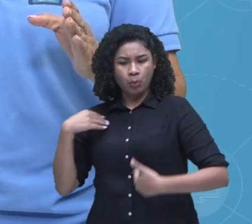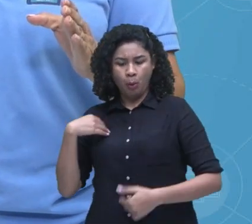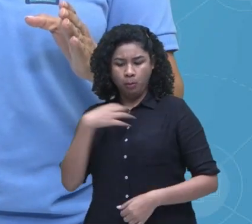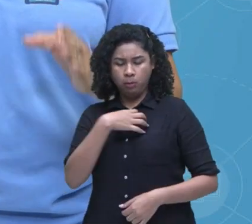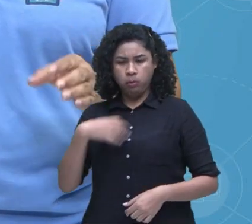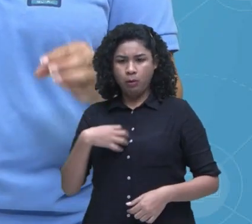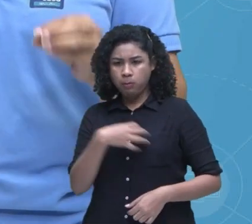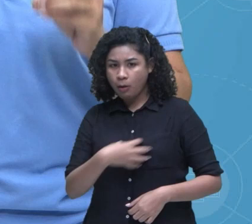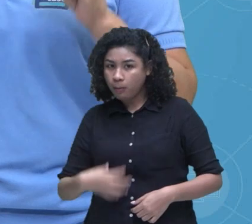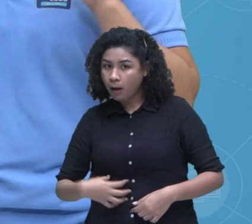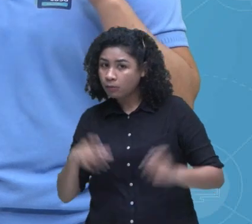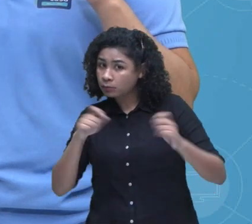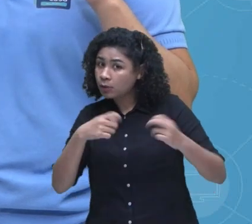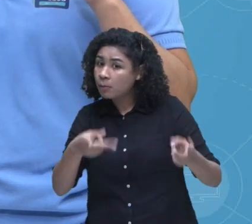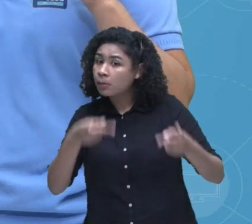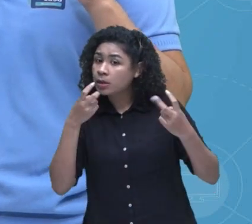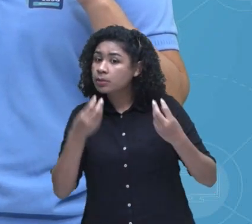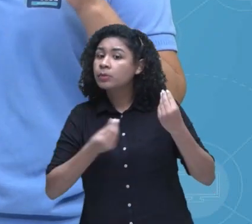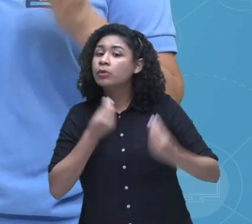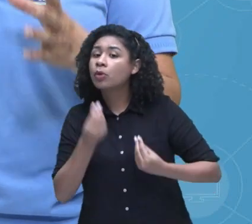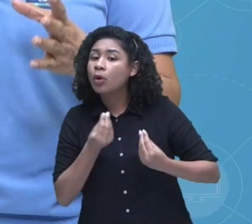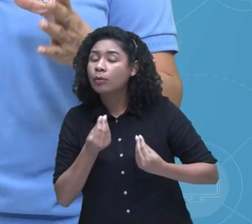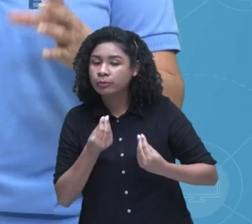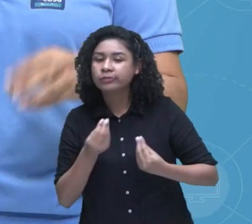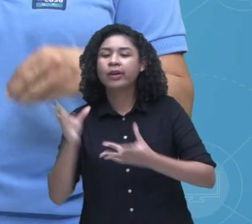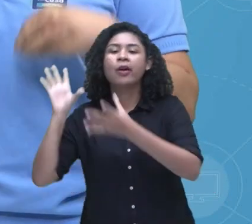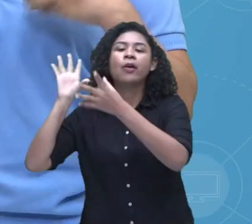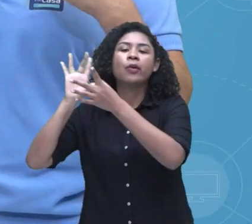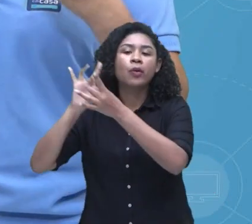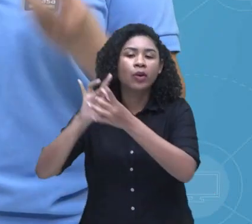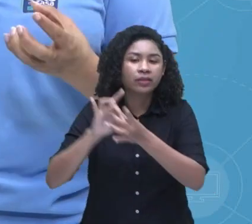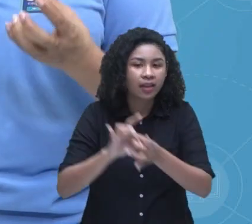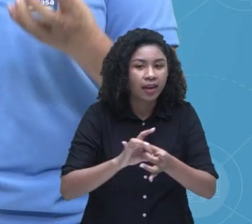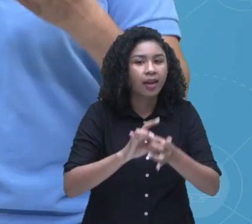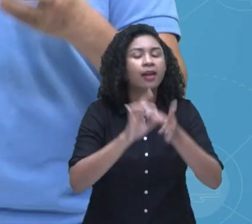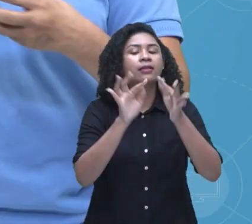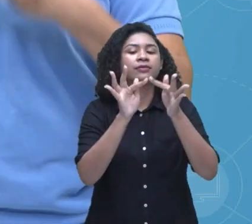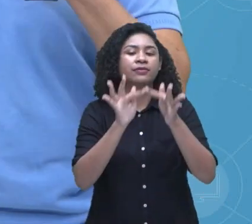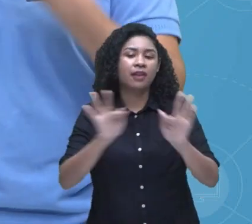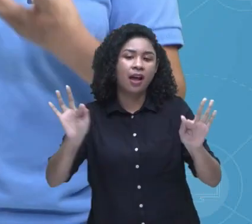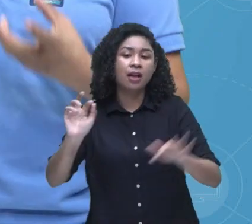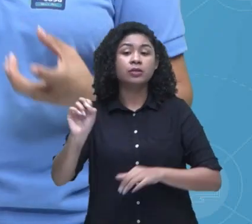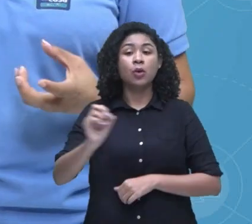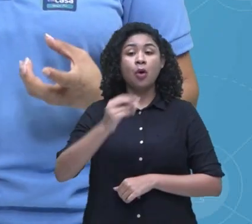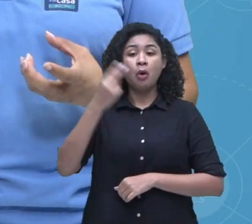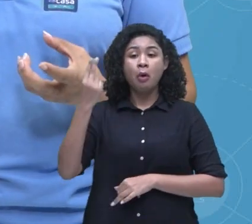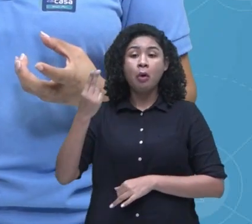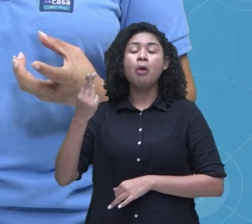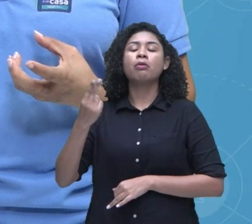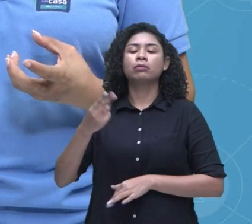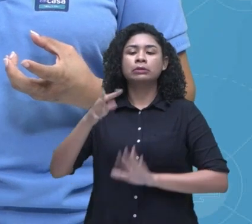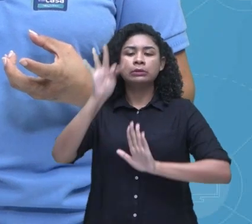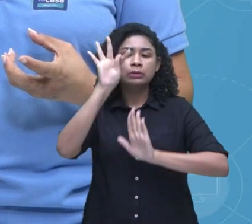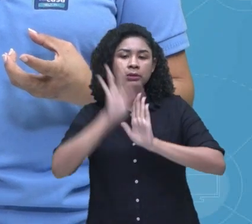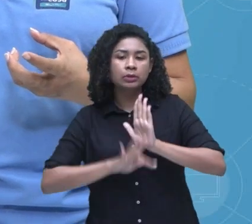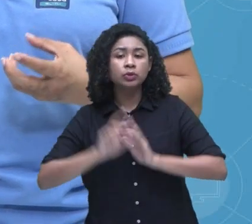dentro do contexto, né? Lá dentro da frase, do que você for ler, ou também na fala, né? Quando